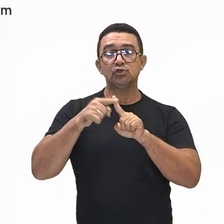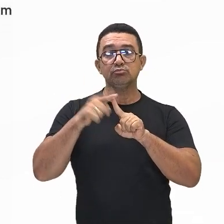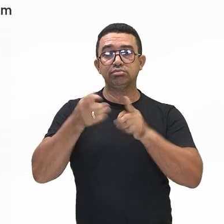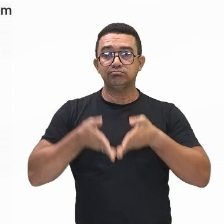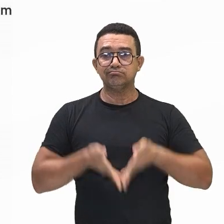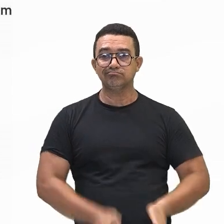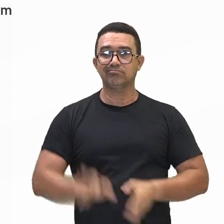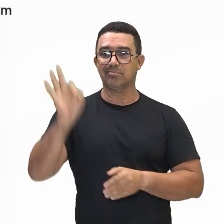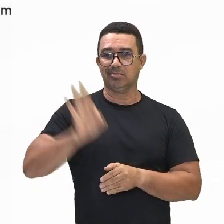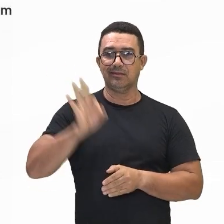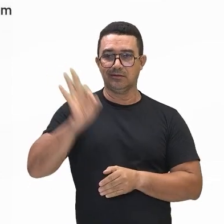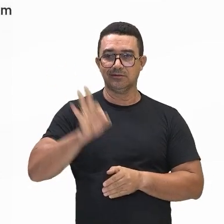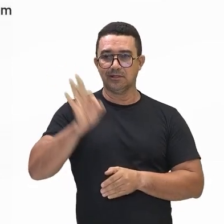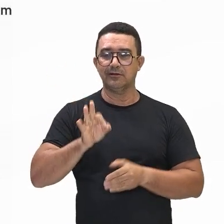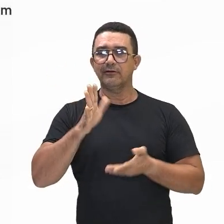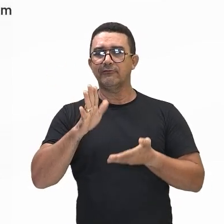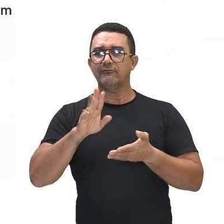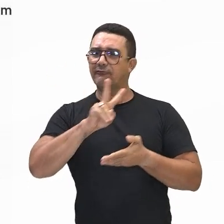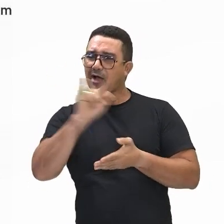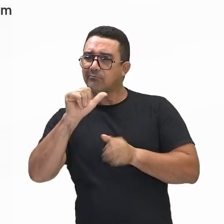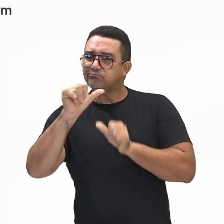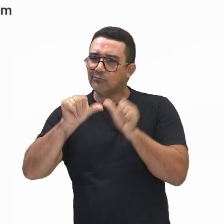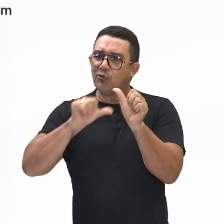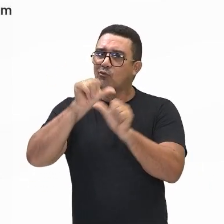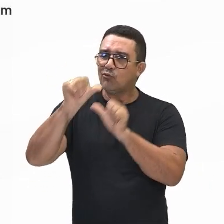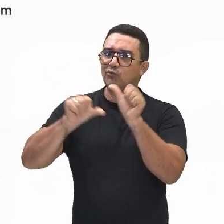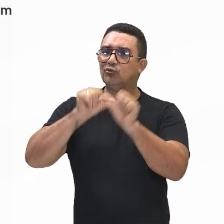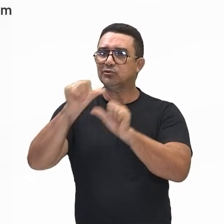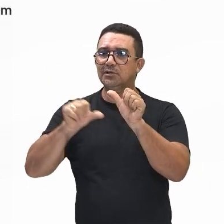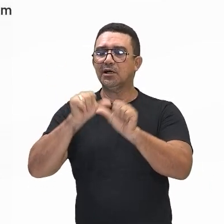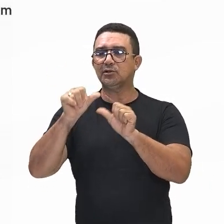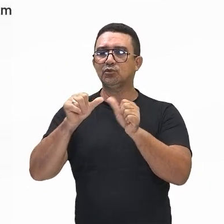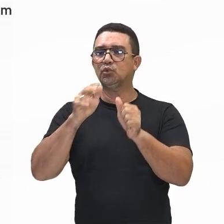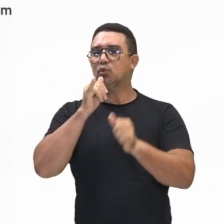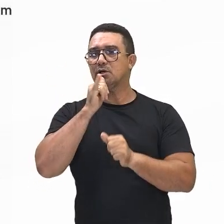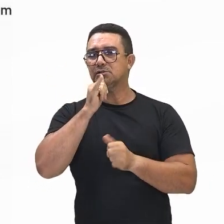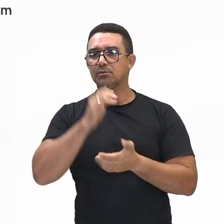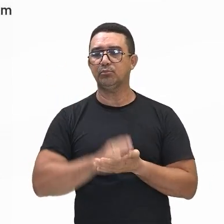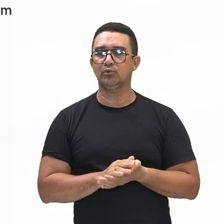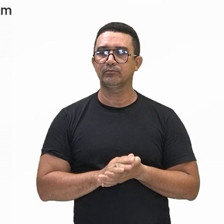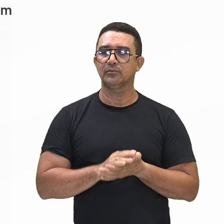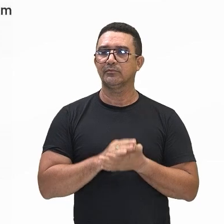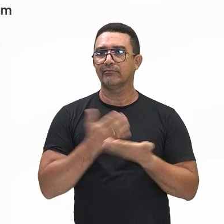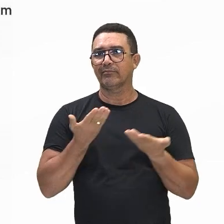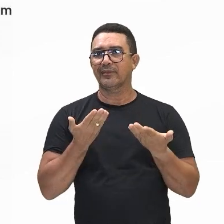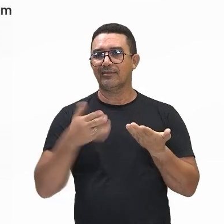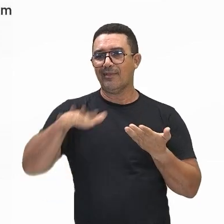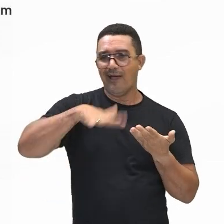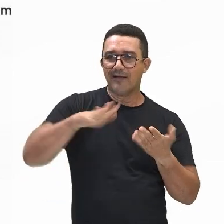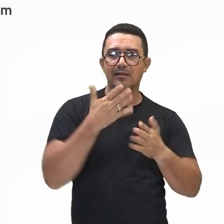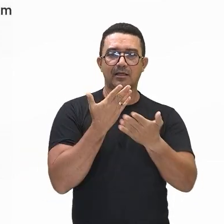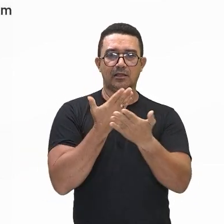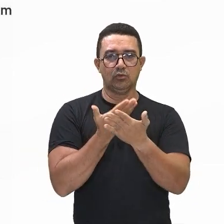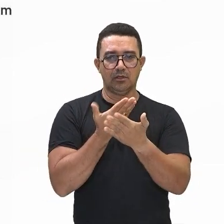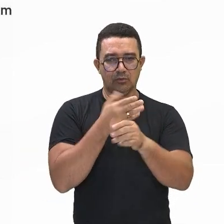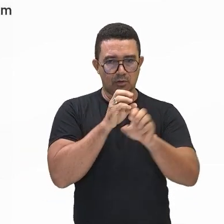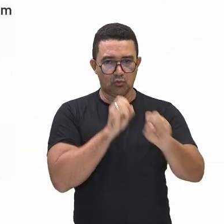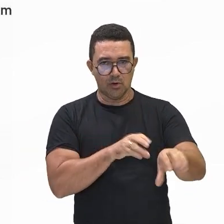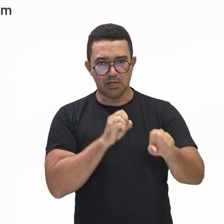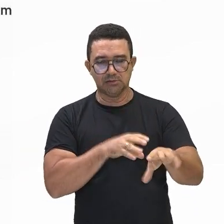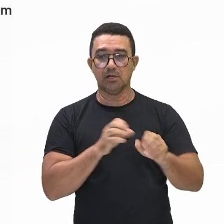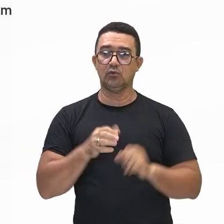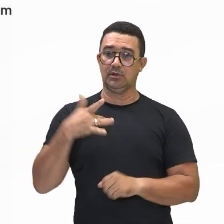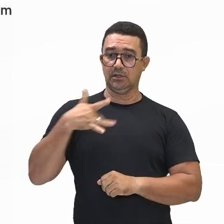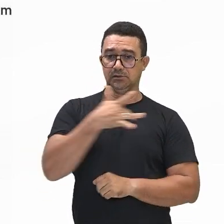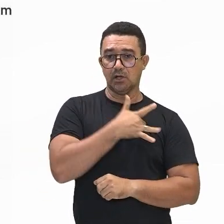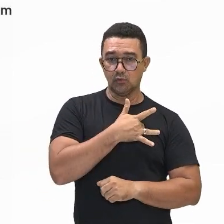taxa, gente, ela vai ser moldada aí na parte de elementos como acesso à educação, à saúde reprodutiva e também